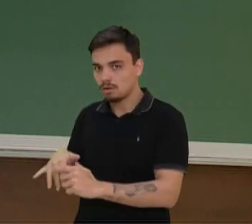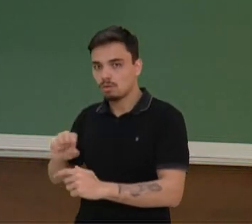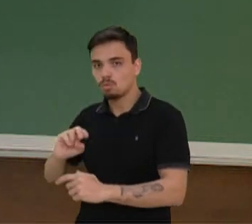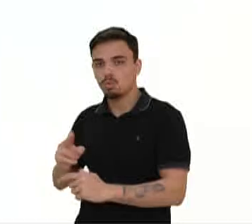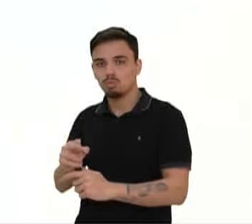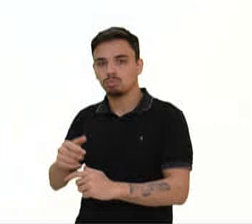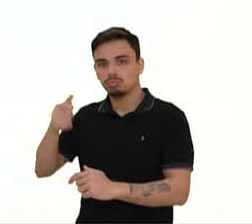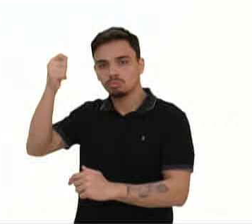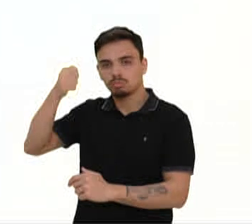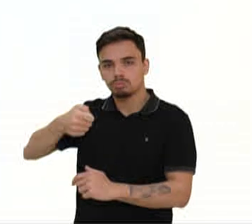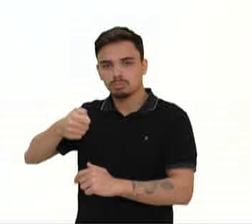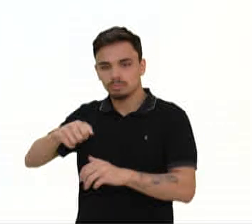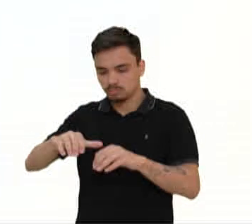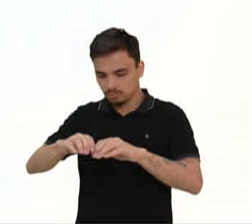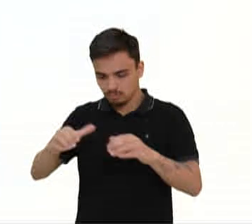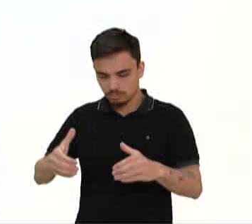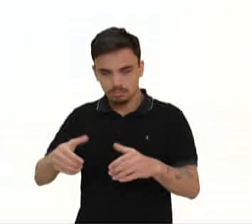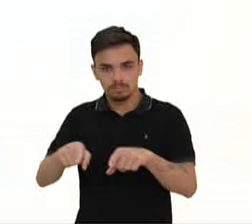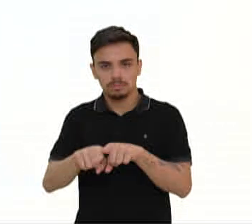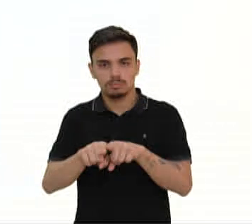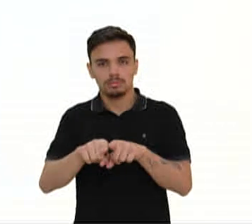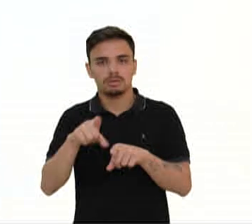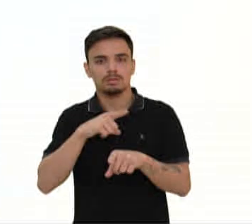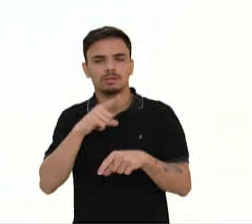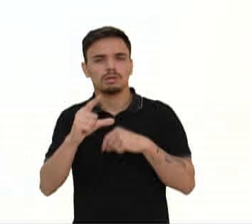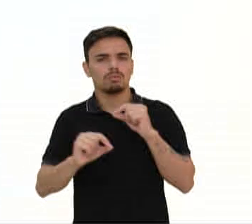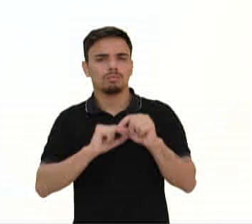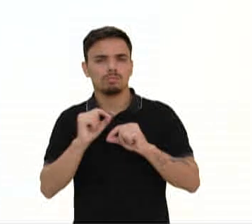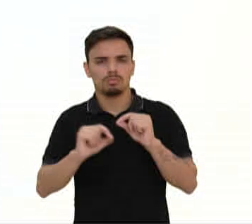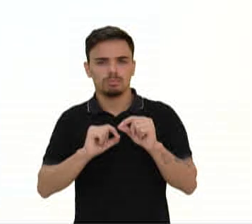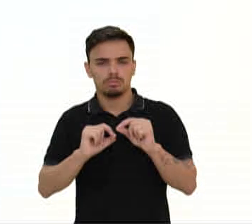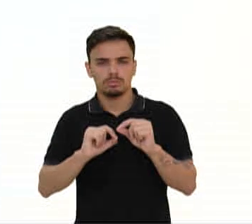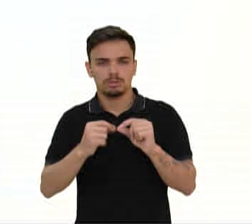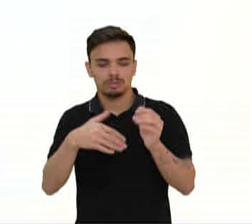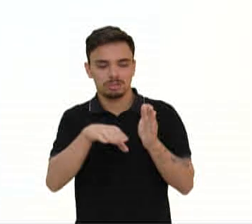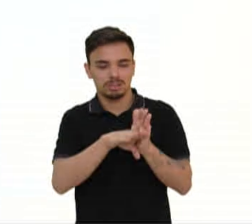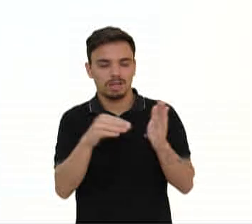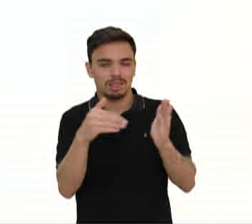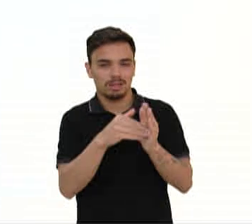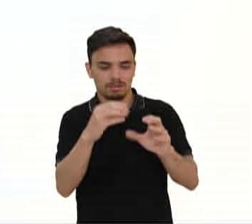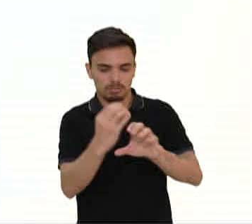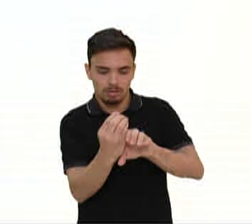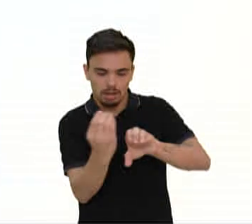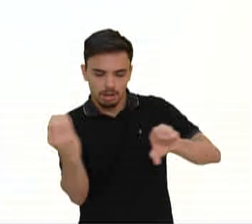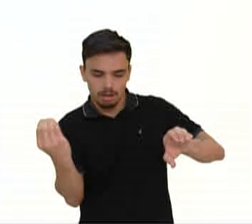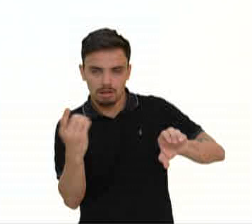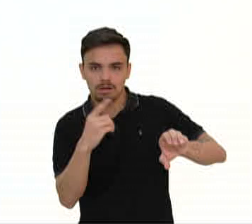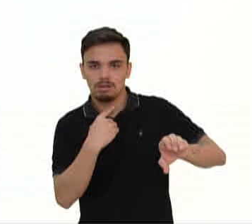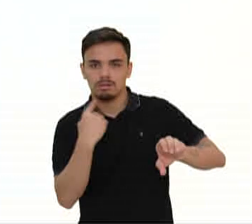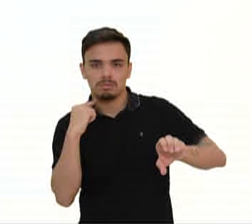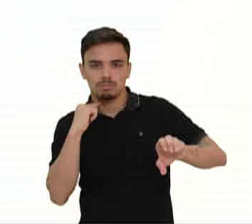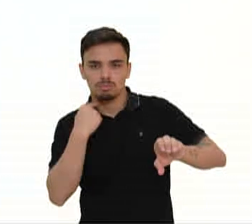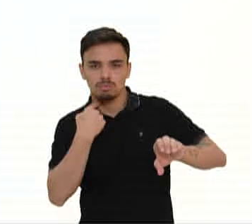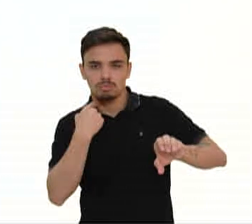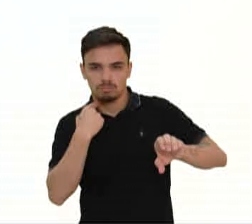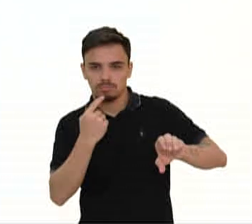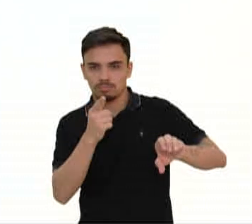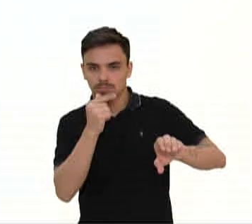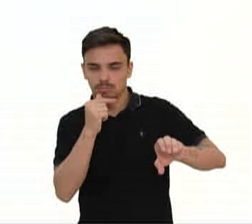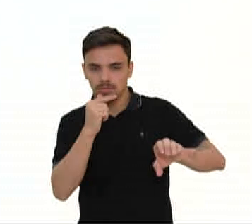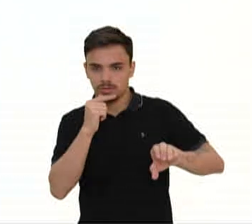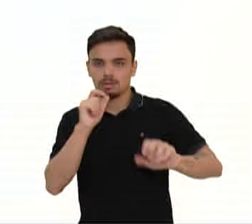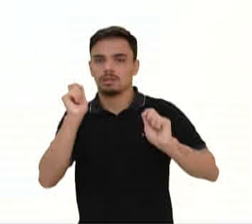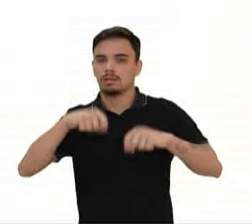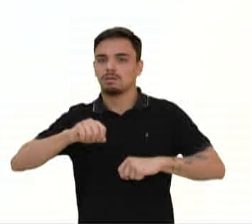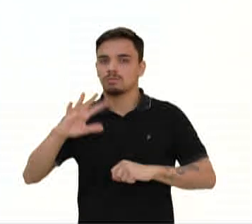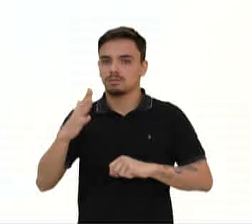e outros itens que chegam indevidamente às redes de esgoto são responsáveis por